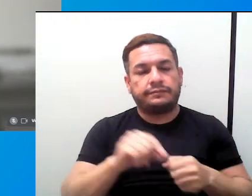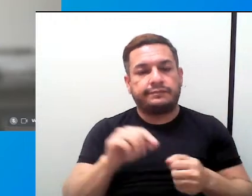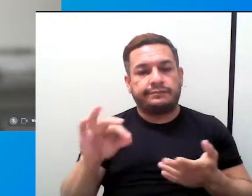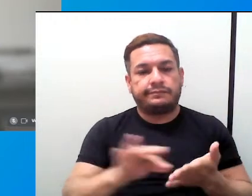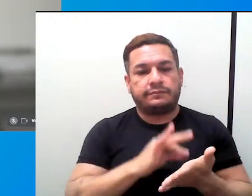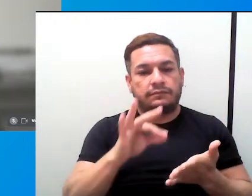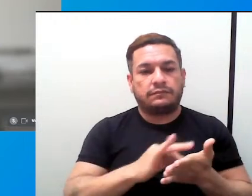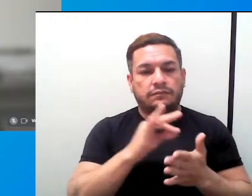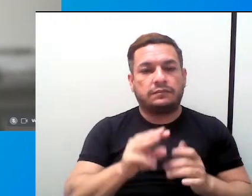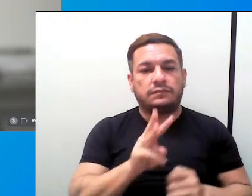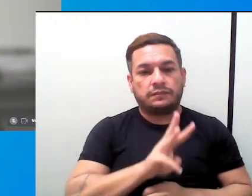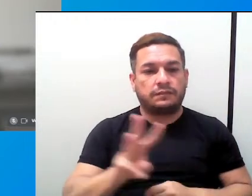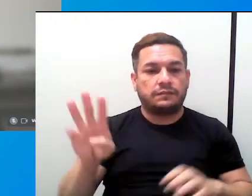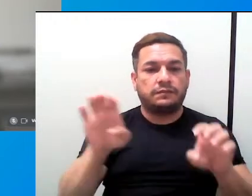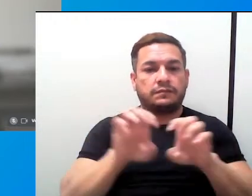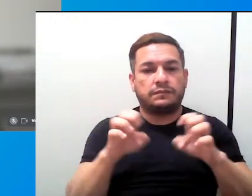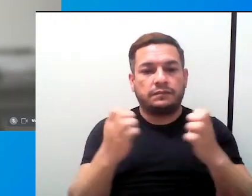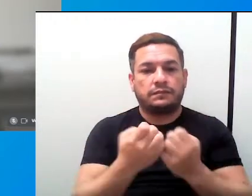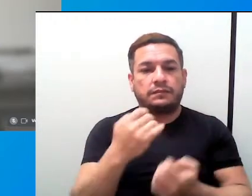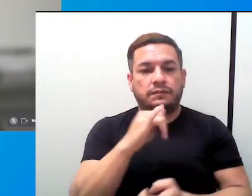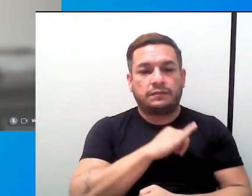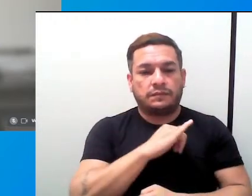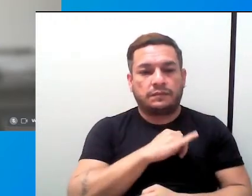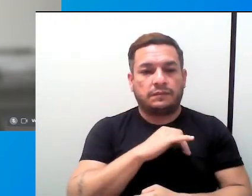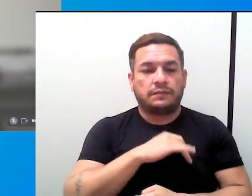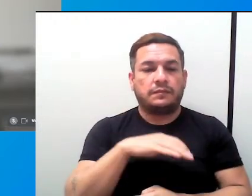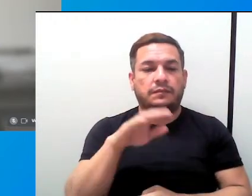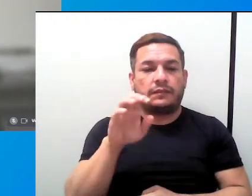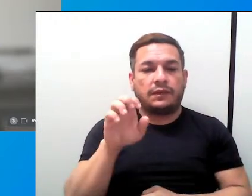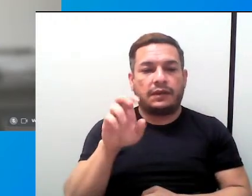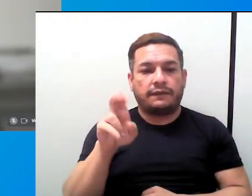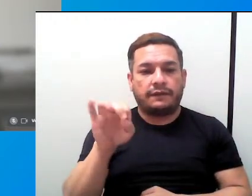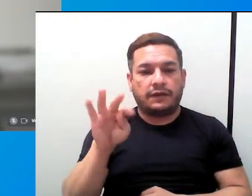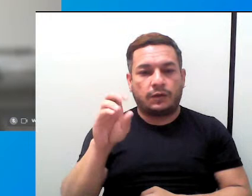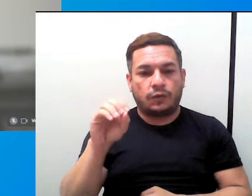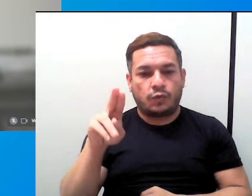pelo site de eventos do IFAC, que é